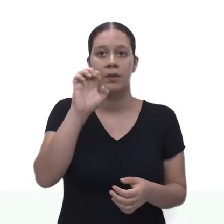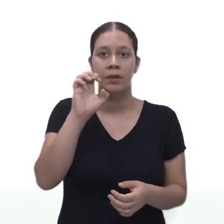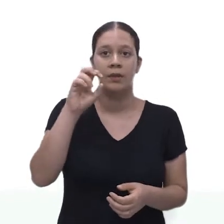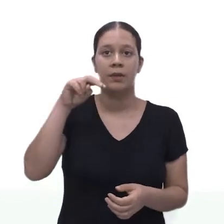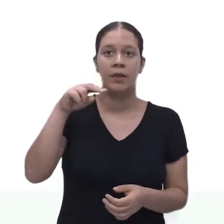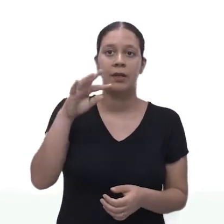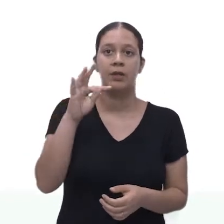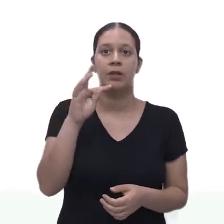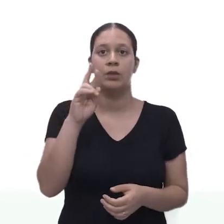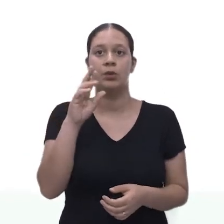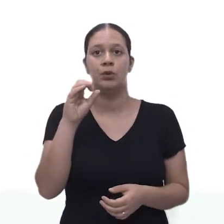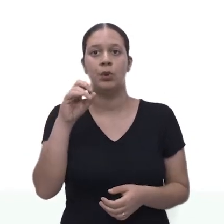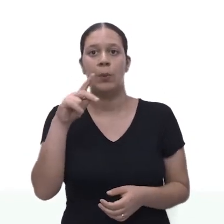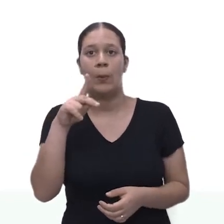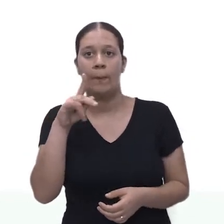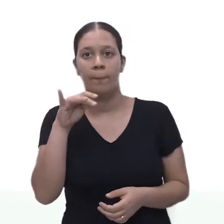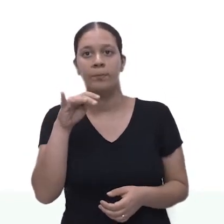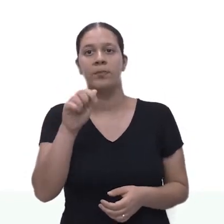termodinâmica